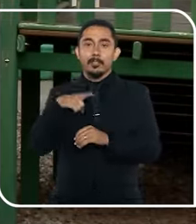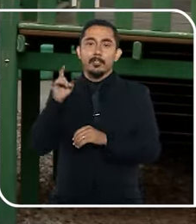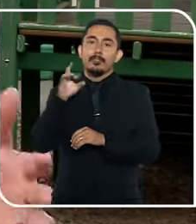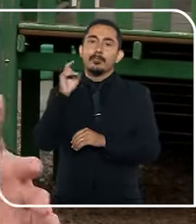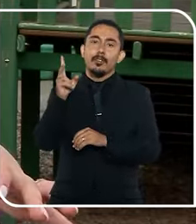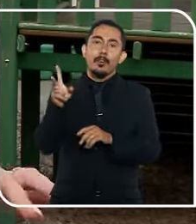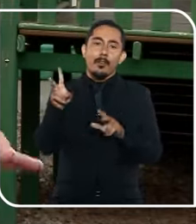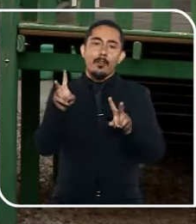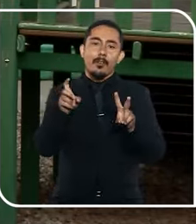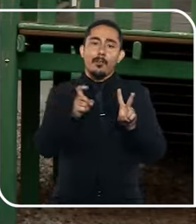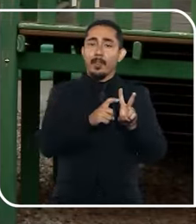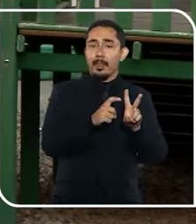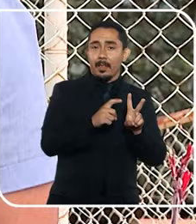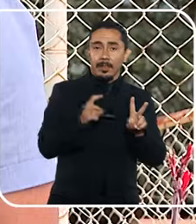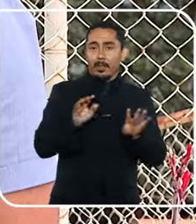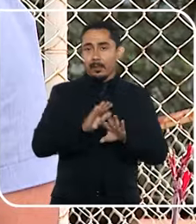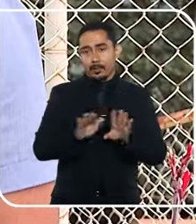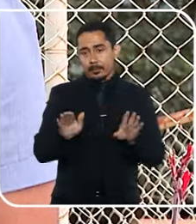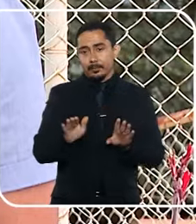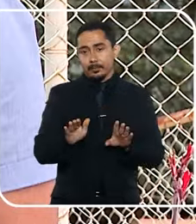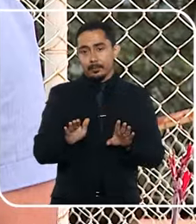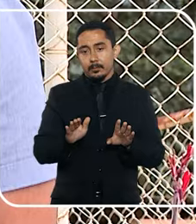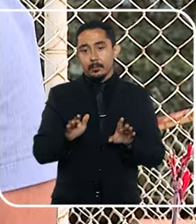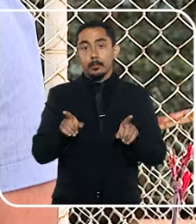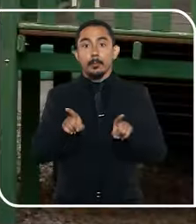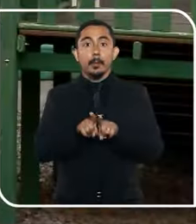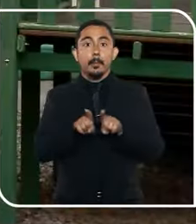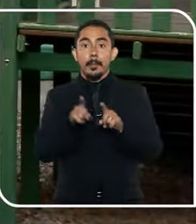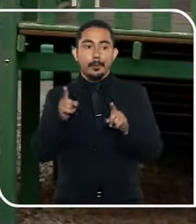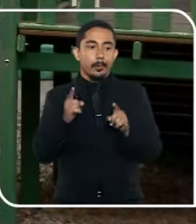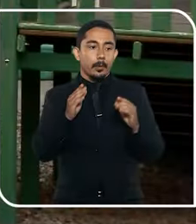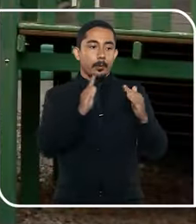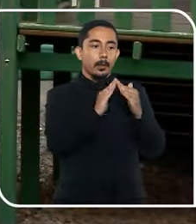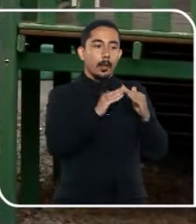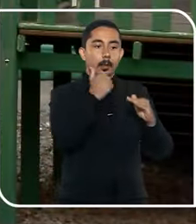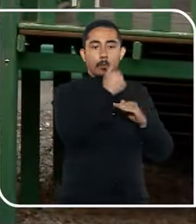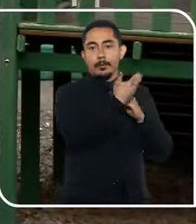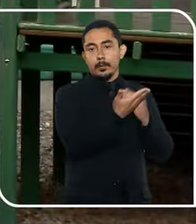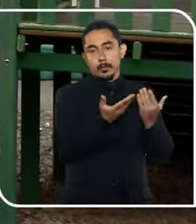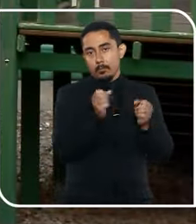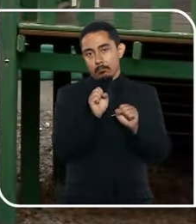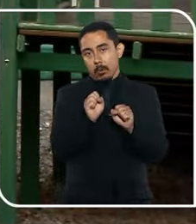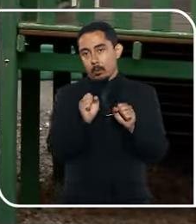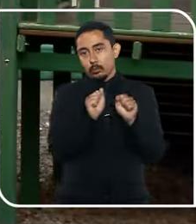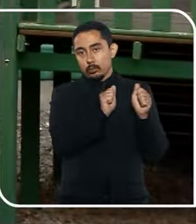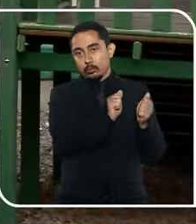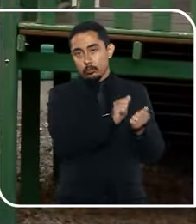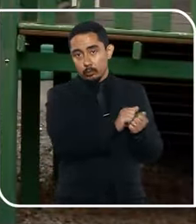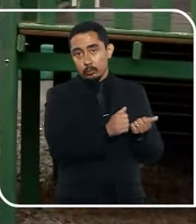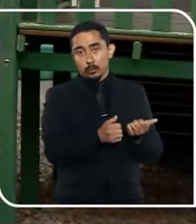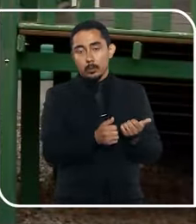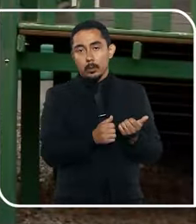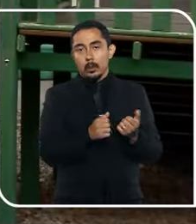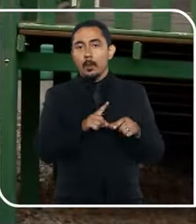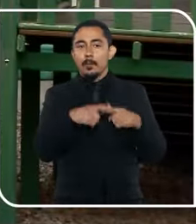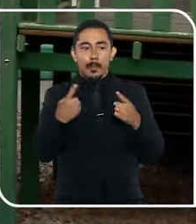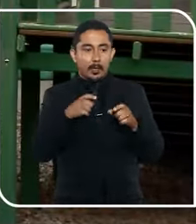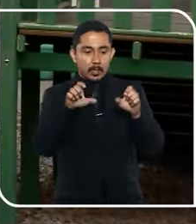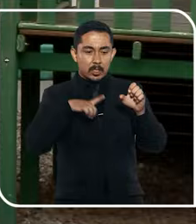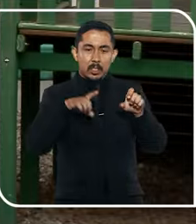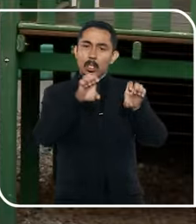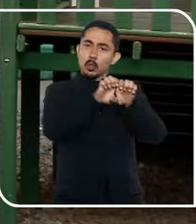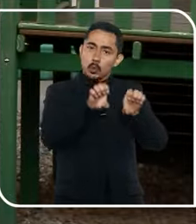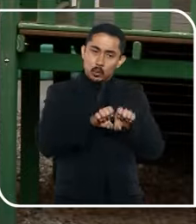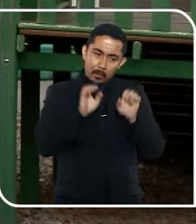na clínica veterinária, na gaiola, né? Ou deixava com o vizinho, não tinha uma estrutura especializada para prestar